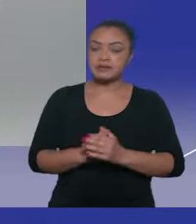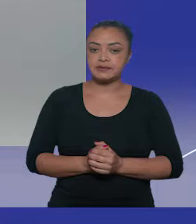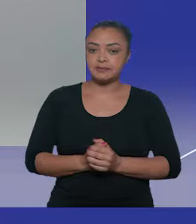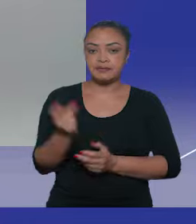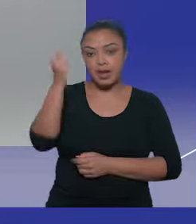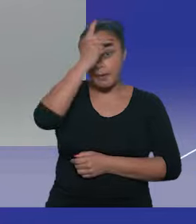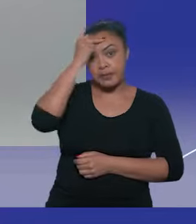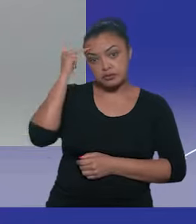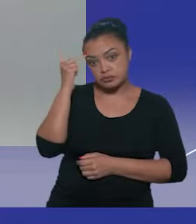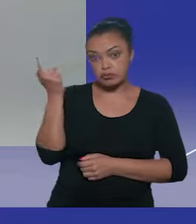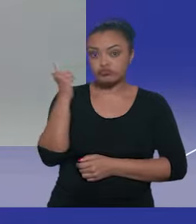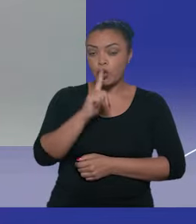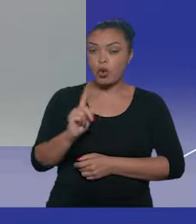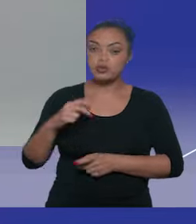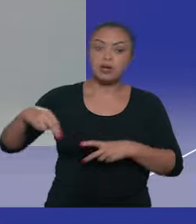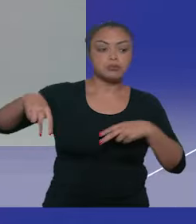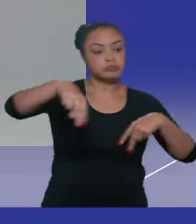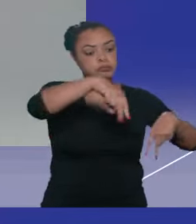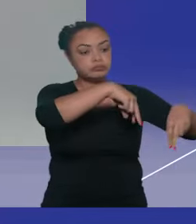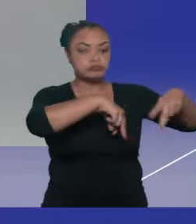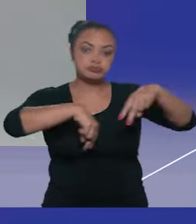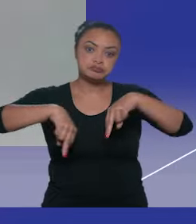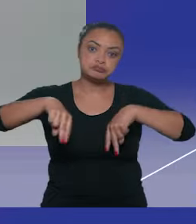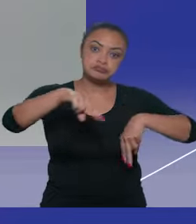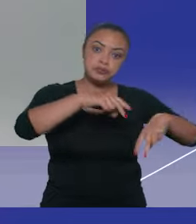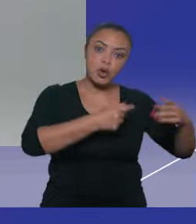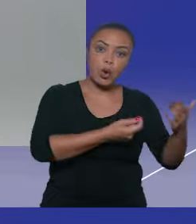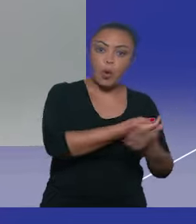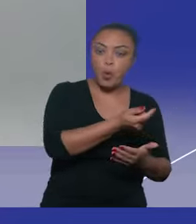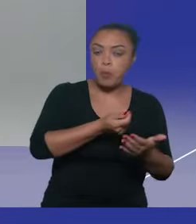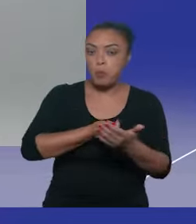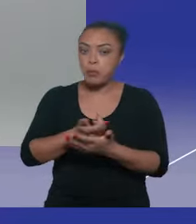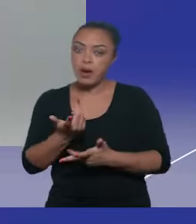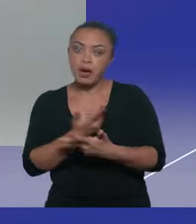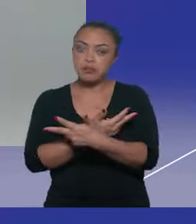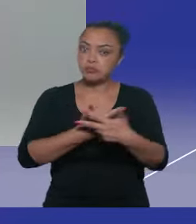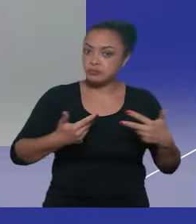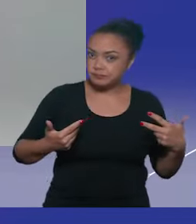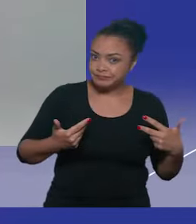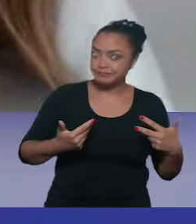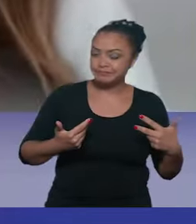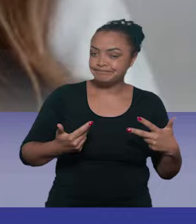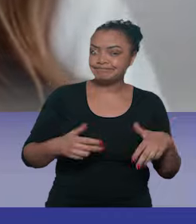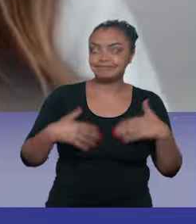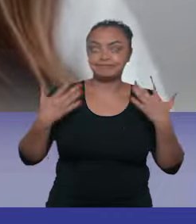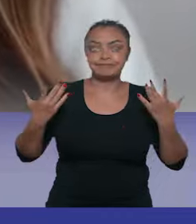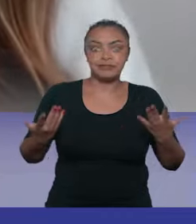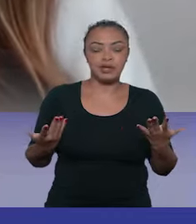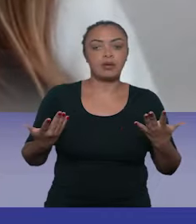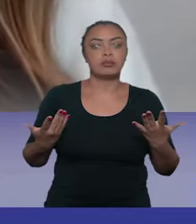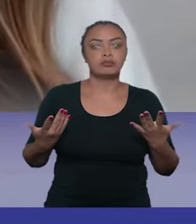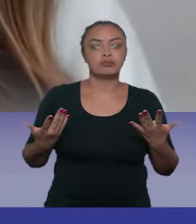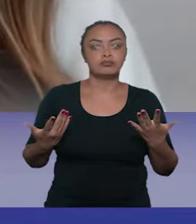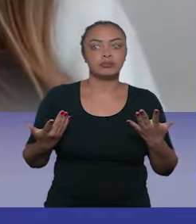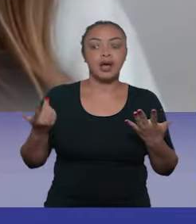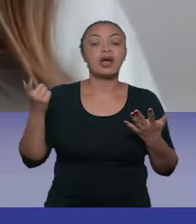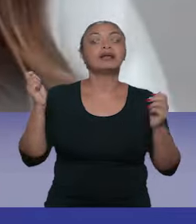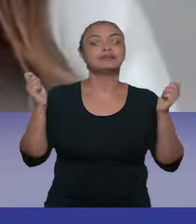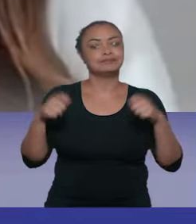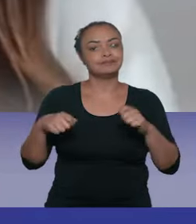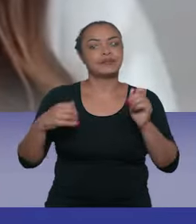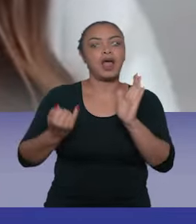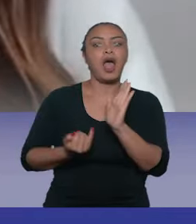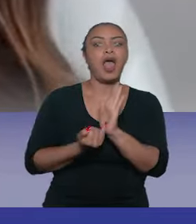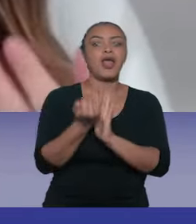isso acontecia, as pessoas puderam sair novamente e consumir de tudo. E aí essa combinação, ela é